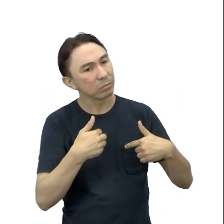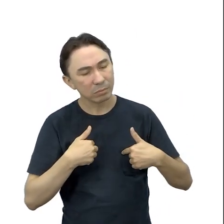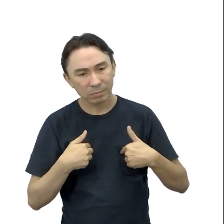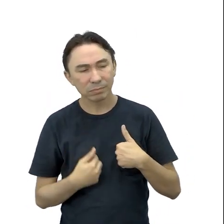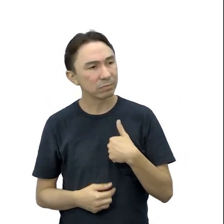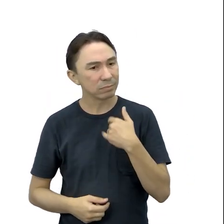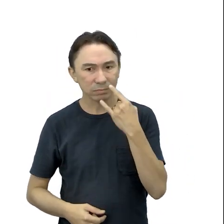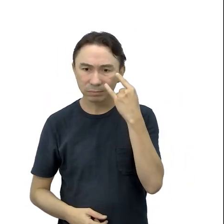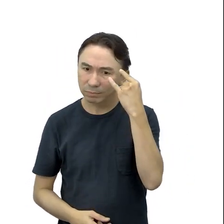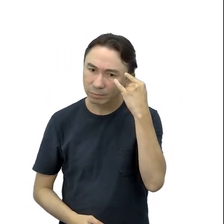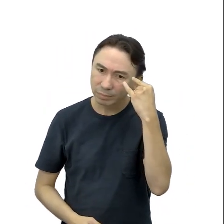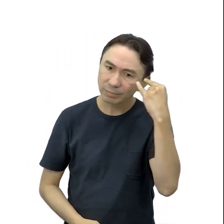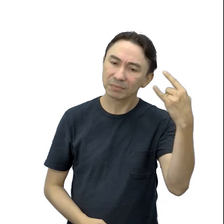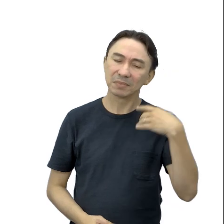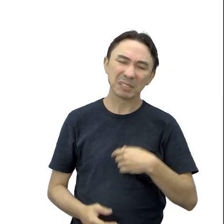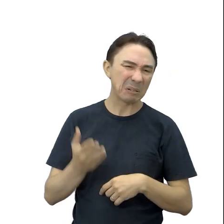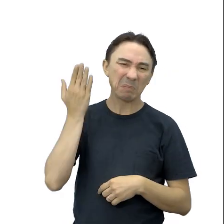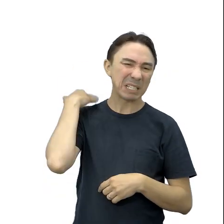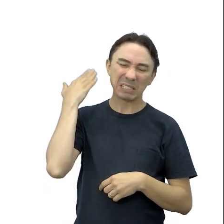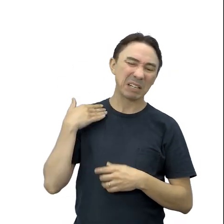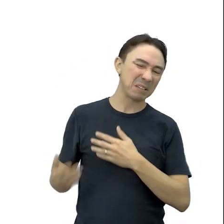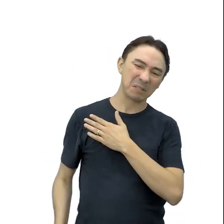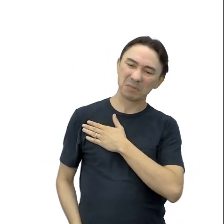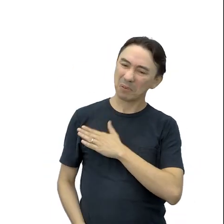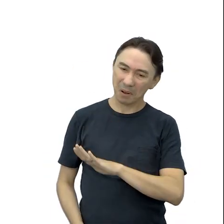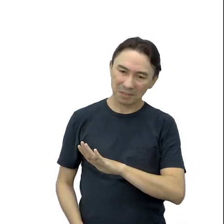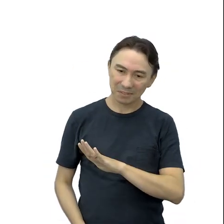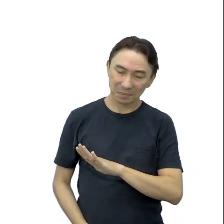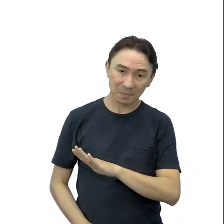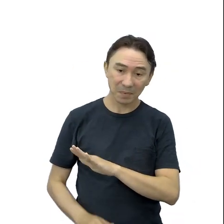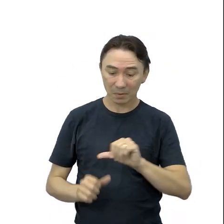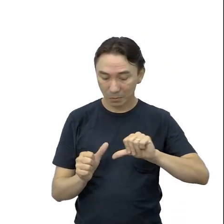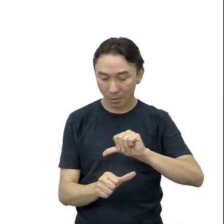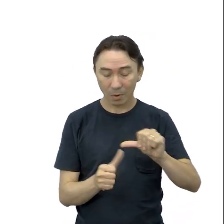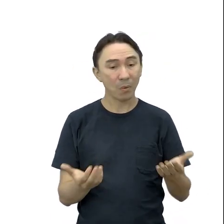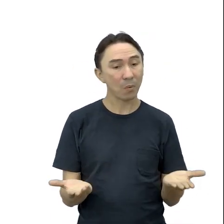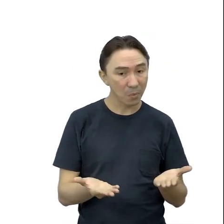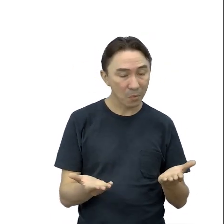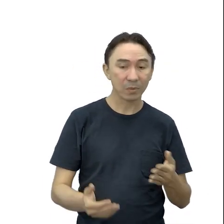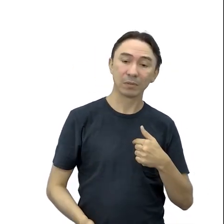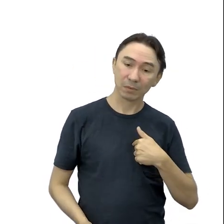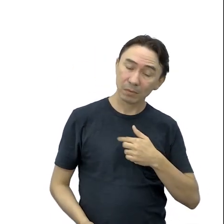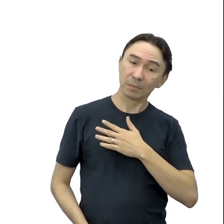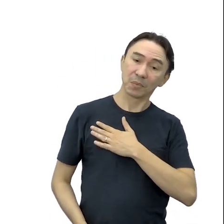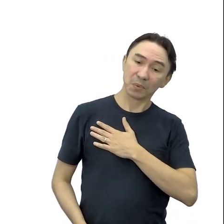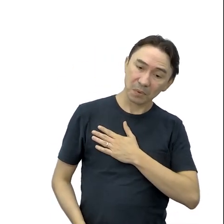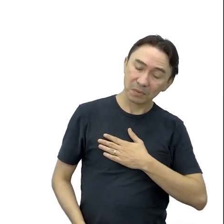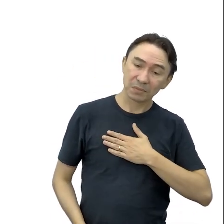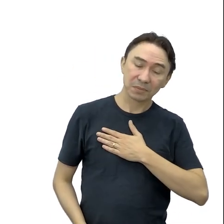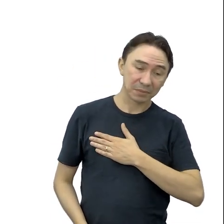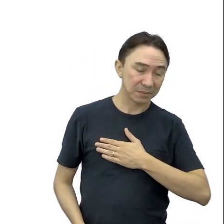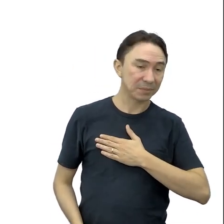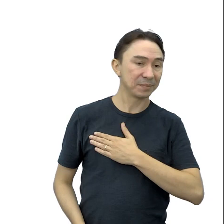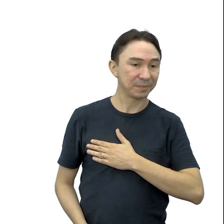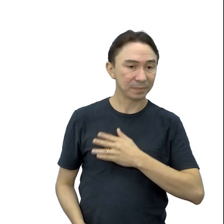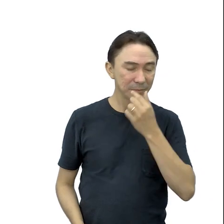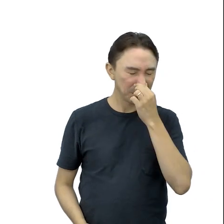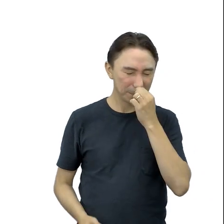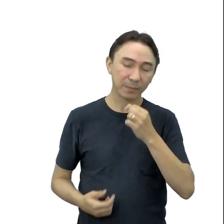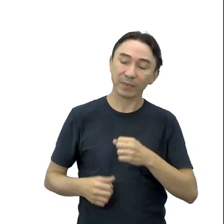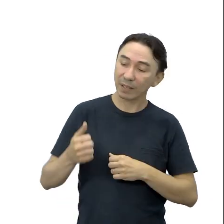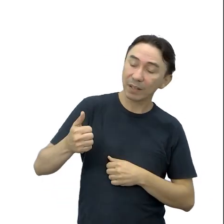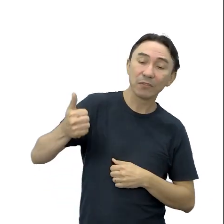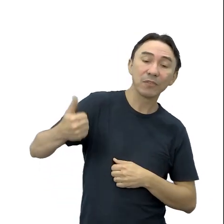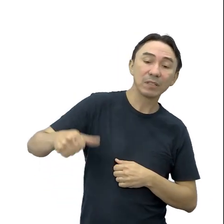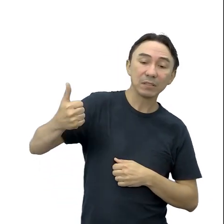não gostava muito de falar de avaliação, hoje eu gosto bastante, eu vejo quanto todas as avaliações contribuem para o nosso processo